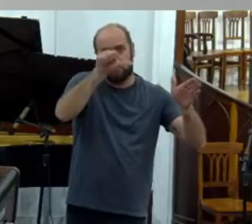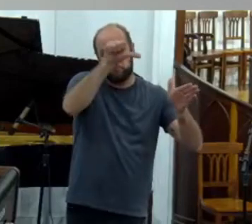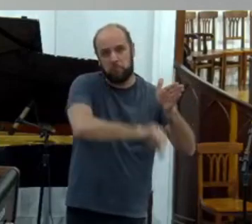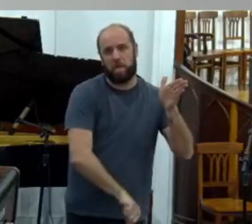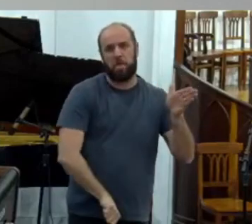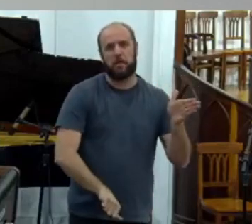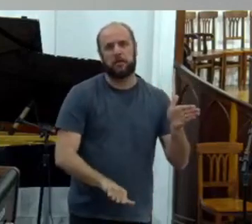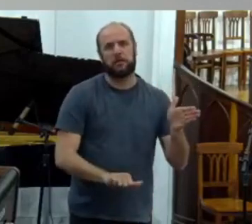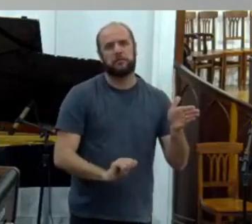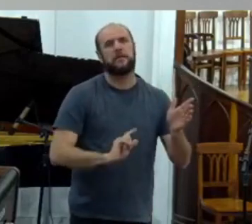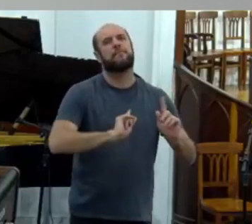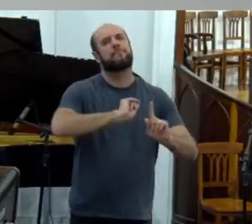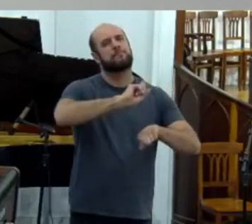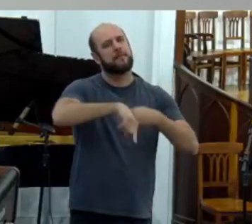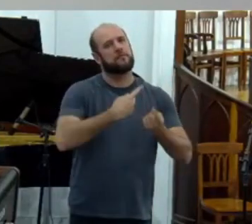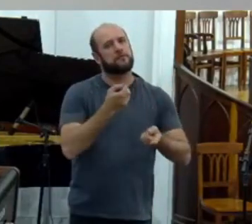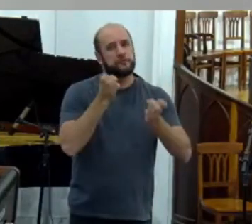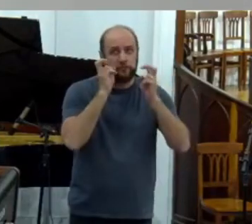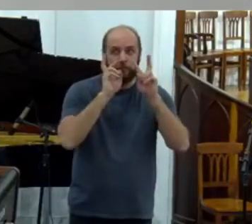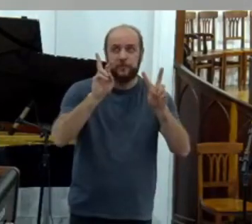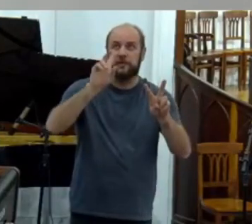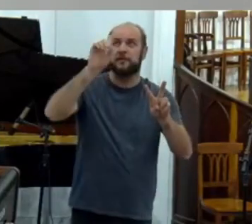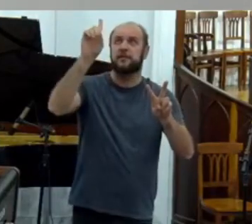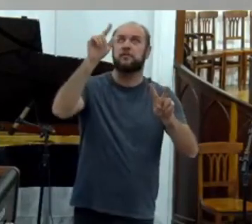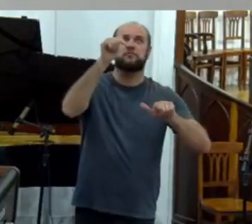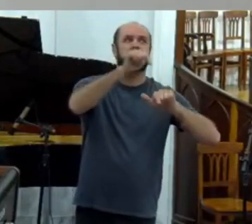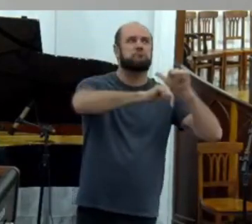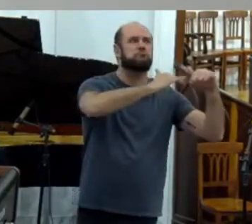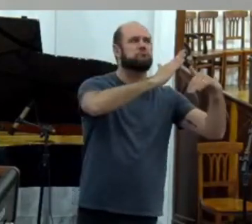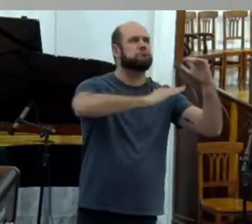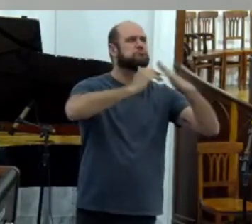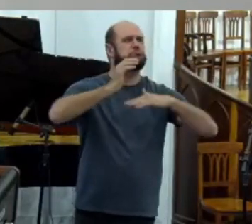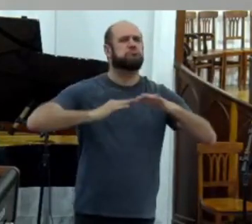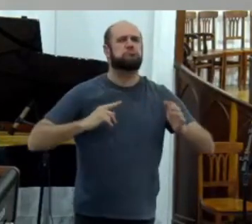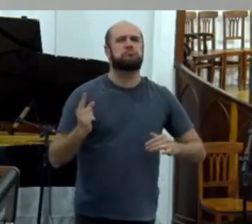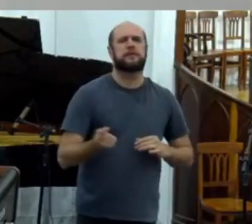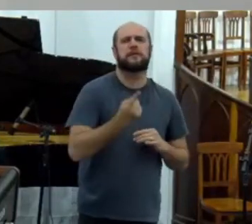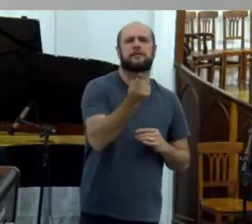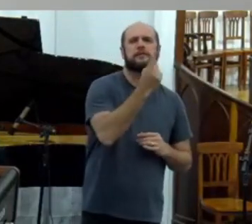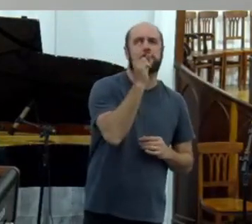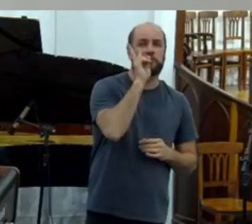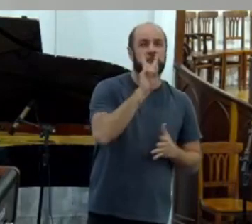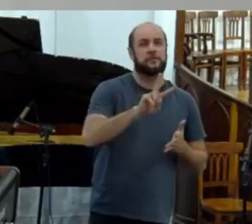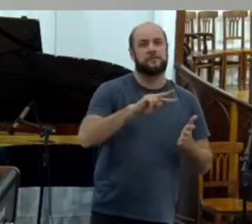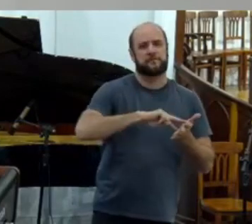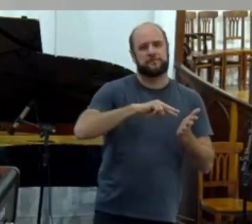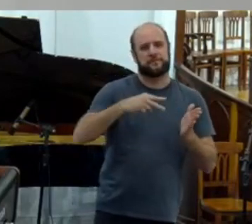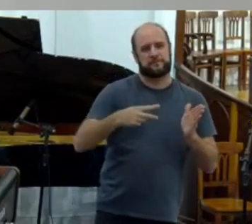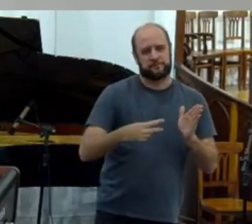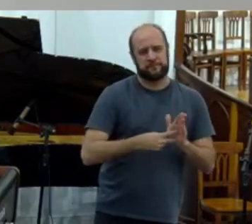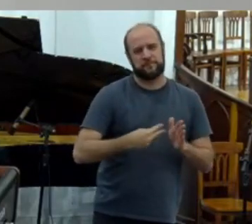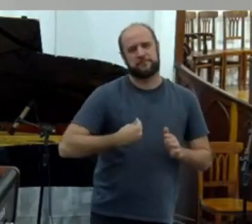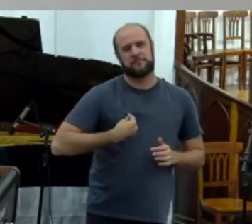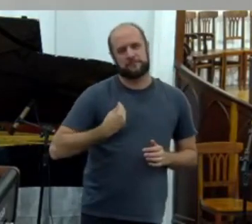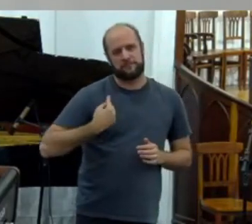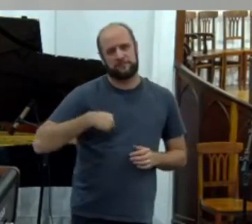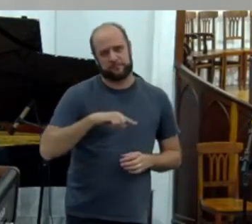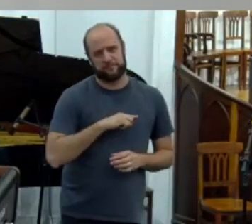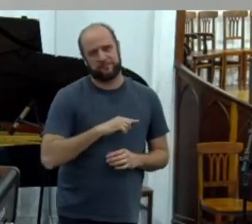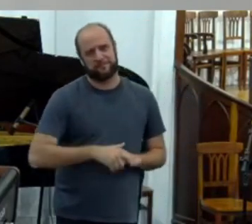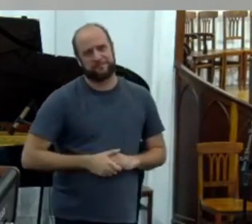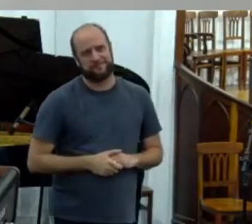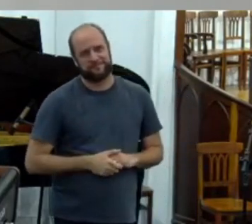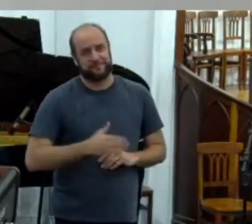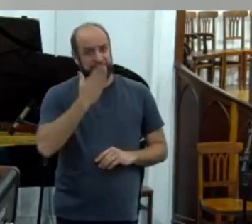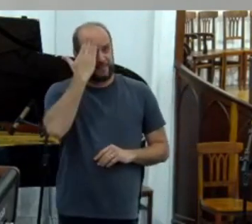que então olhemos para as obras de Deus que são eternas e então enxerguemos significado para a nossa vida. Salomão